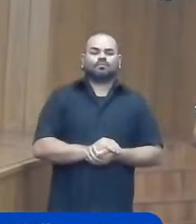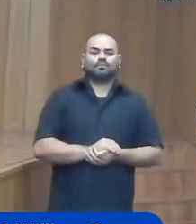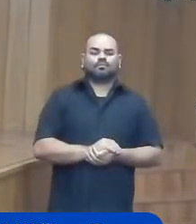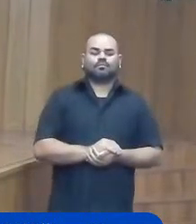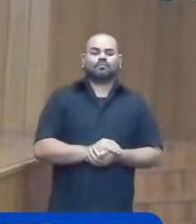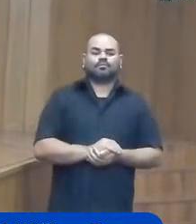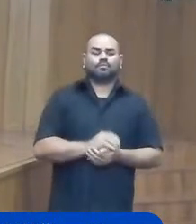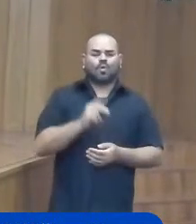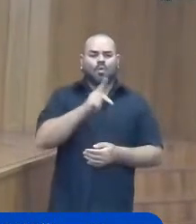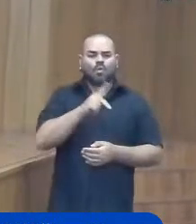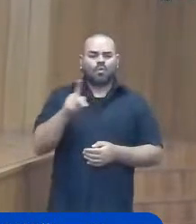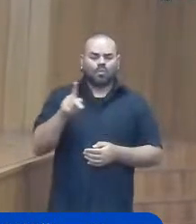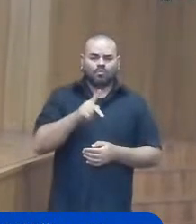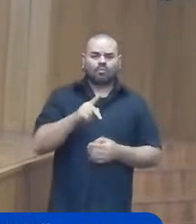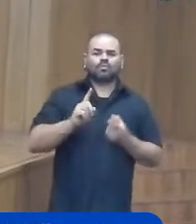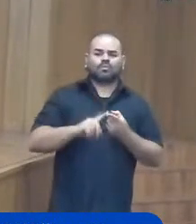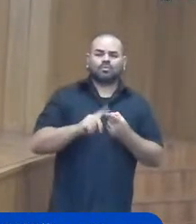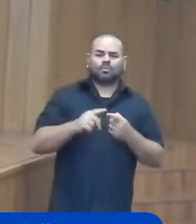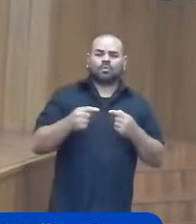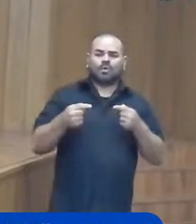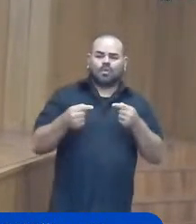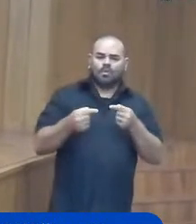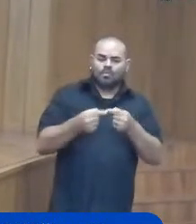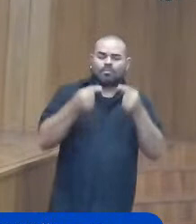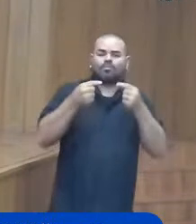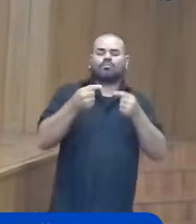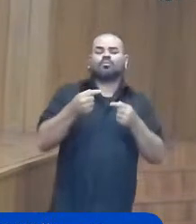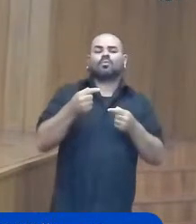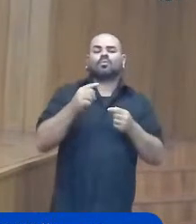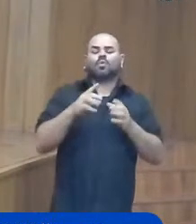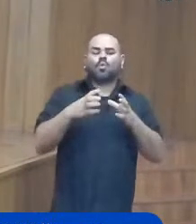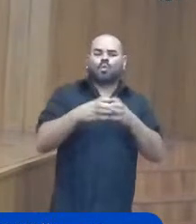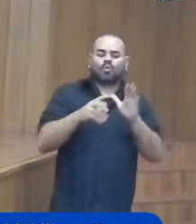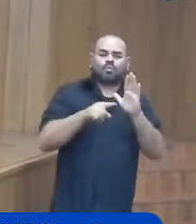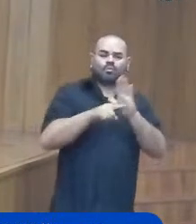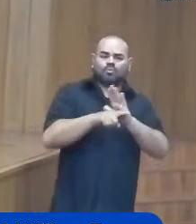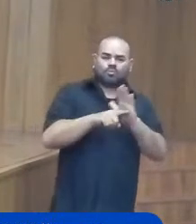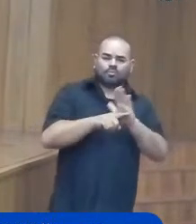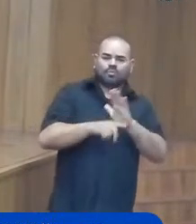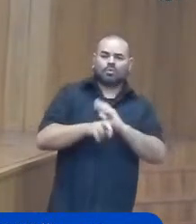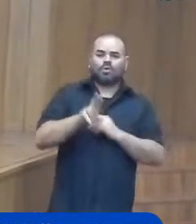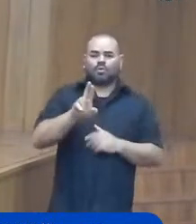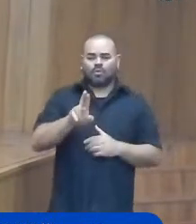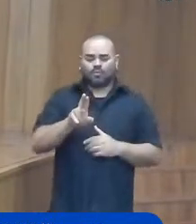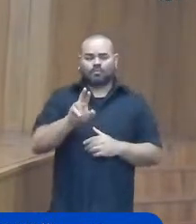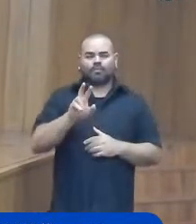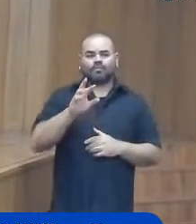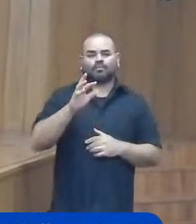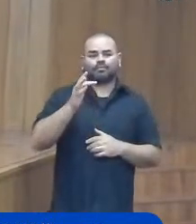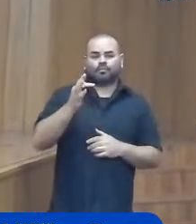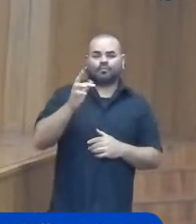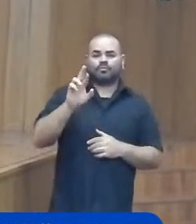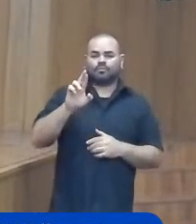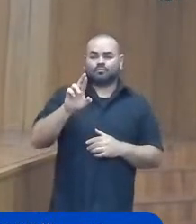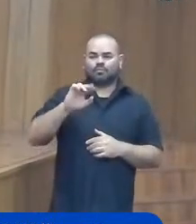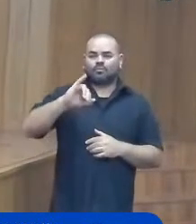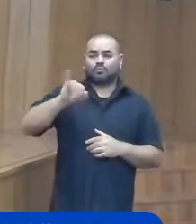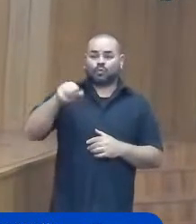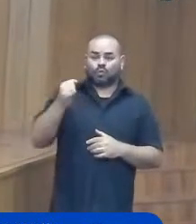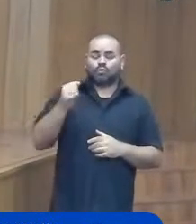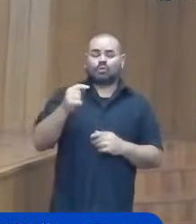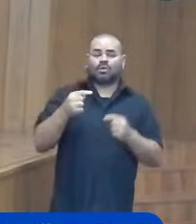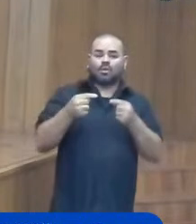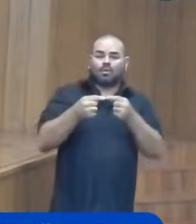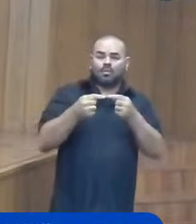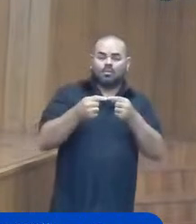Ele também é membro do grupo de pesquisa MUSMAT da UFRJ na área de música e